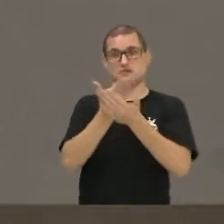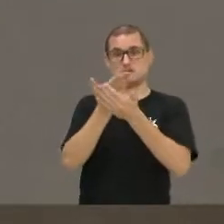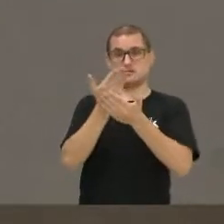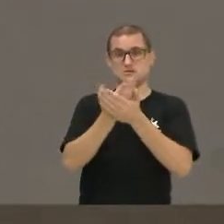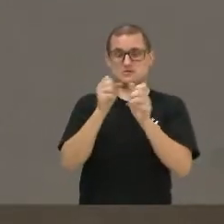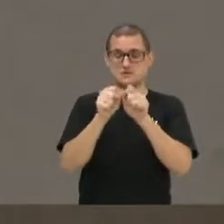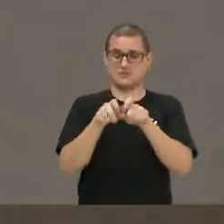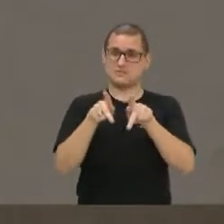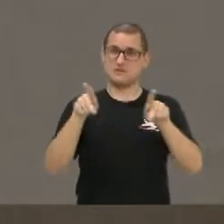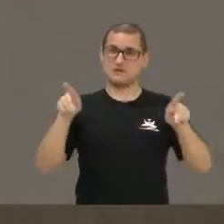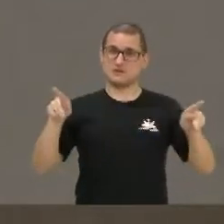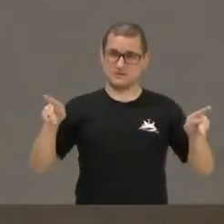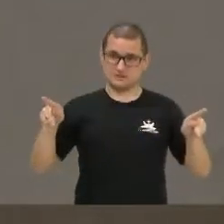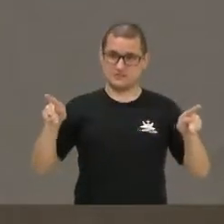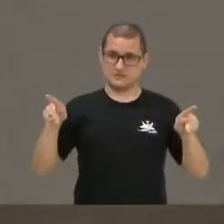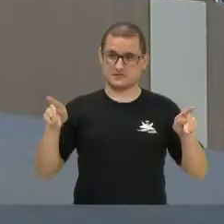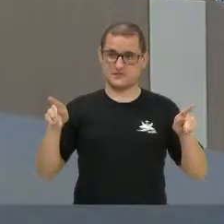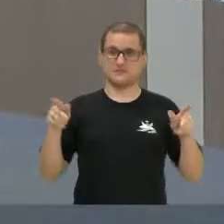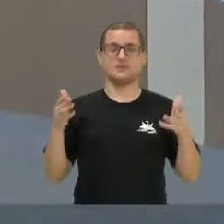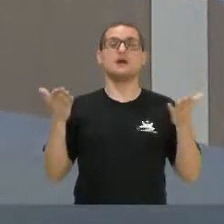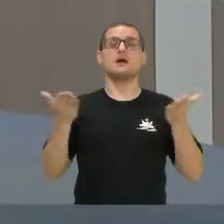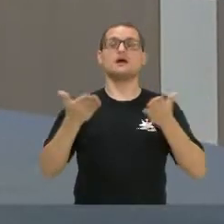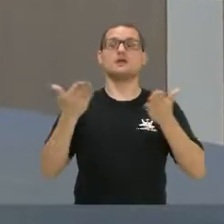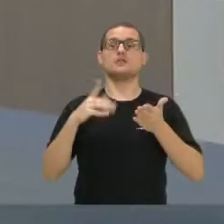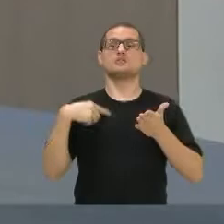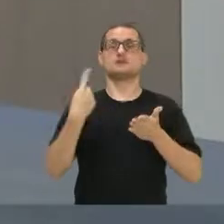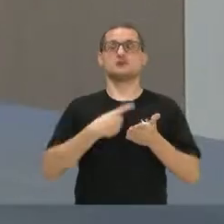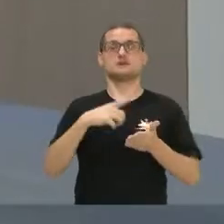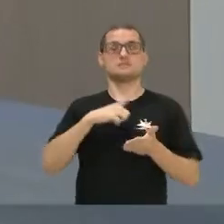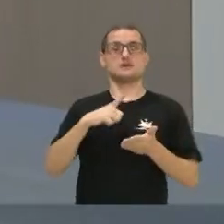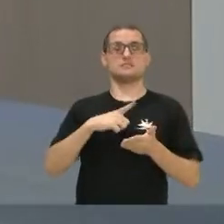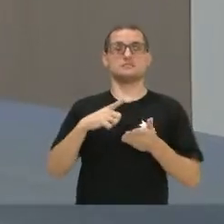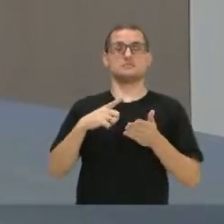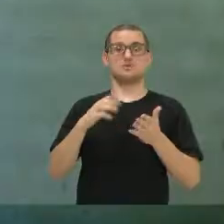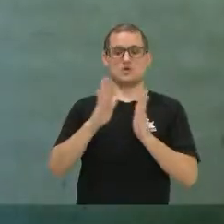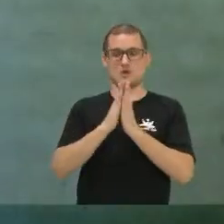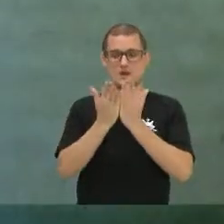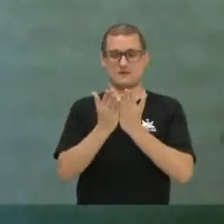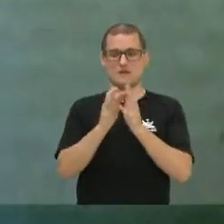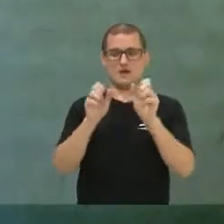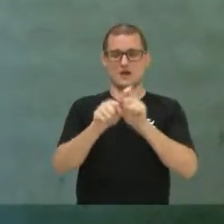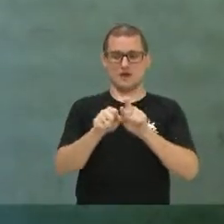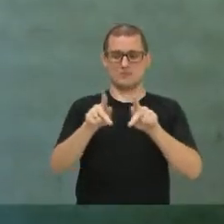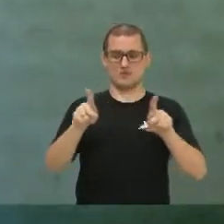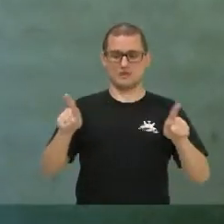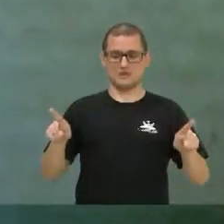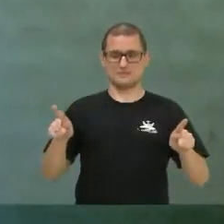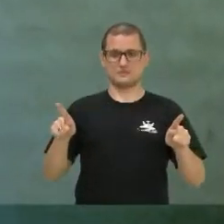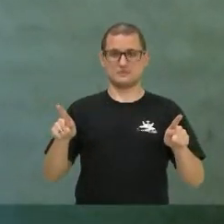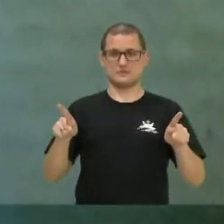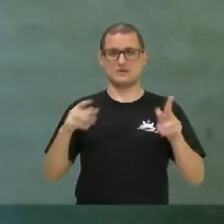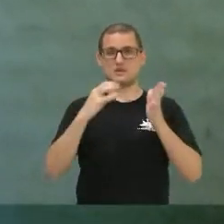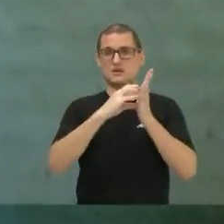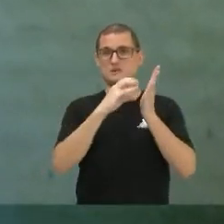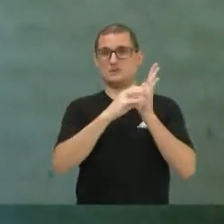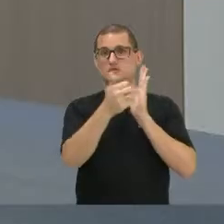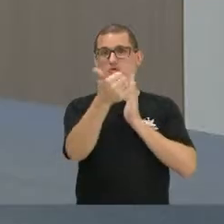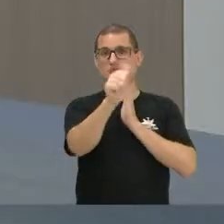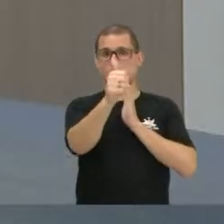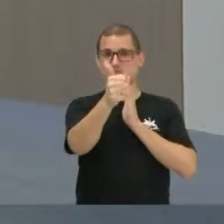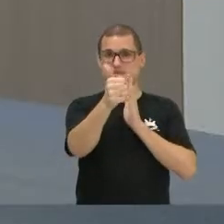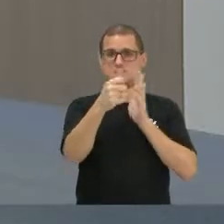aqui está hoje apocalipse 11 a 13